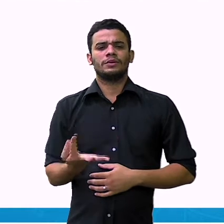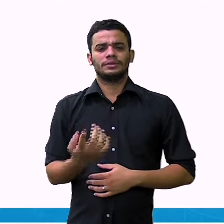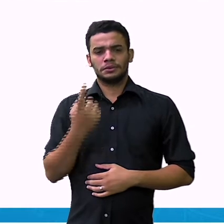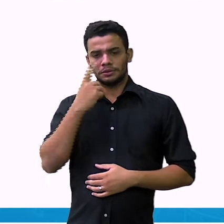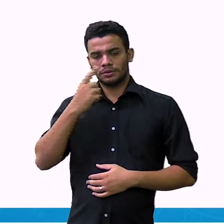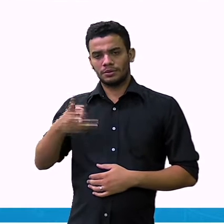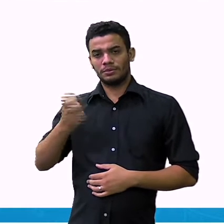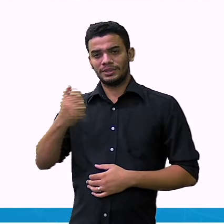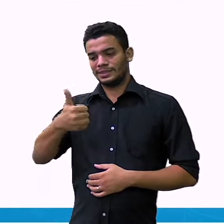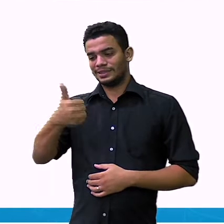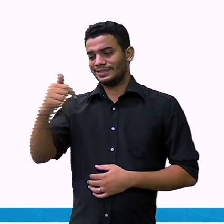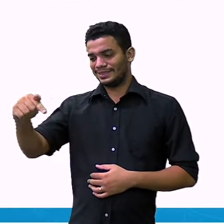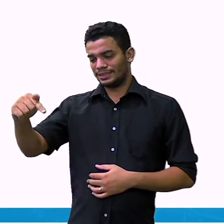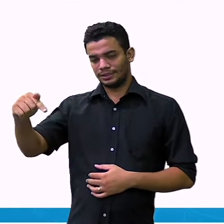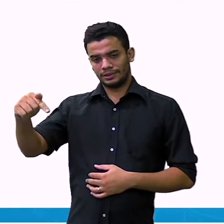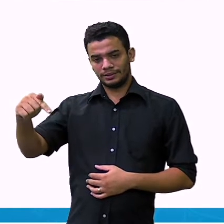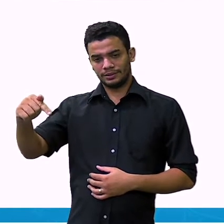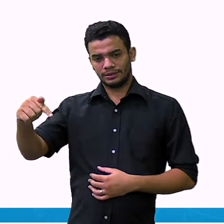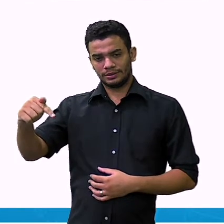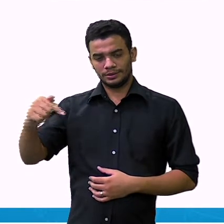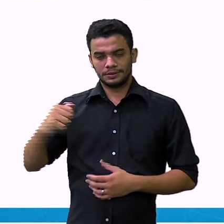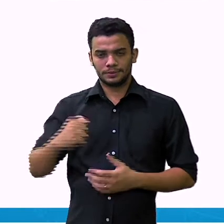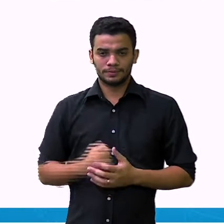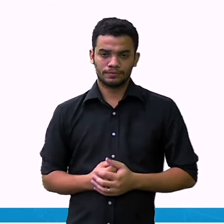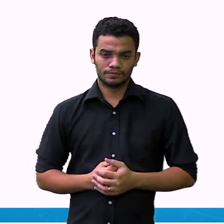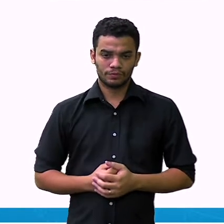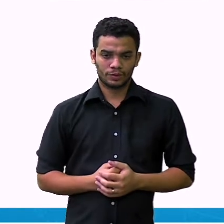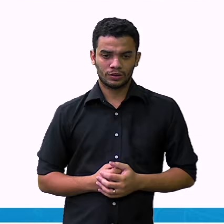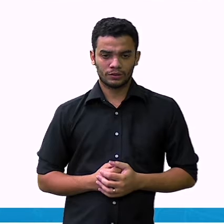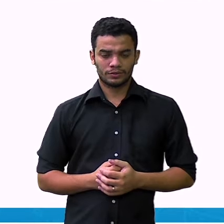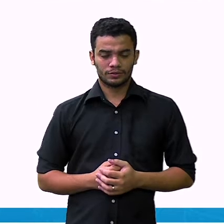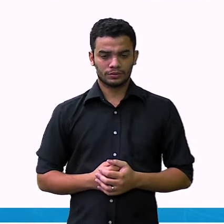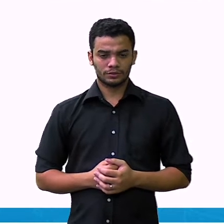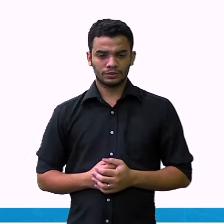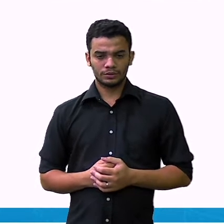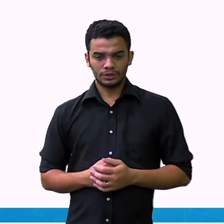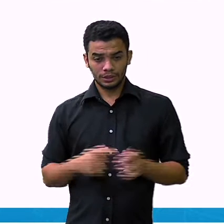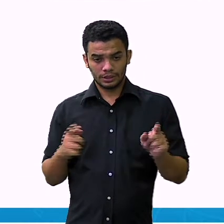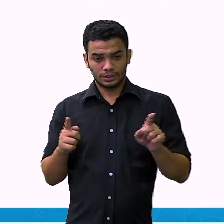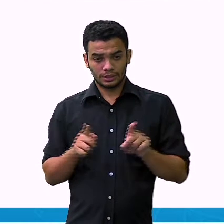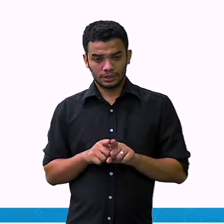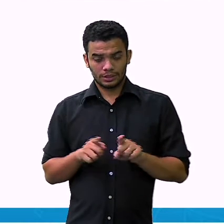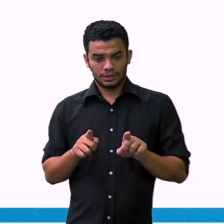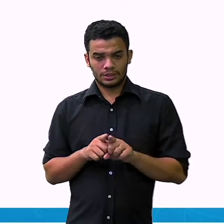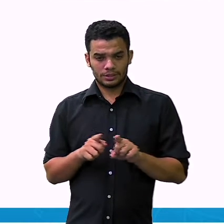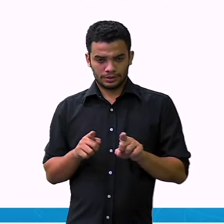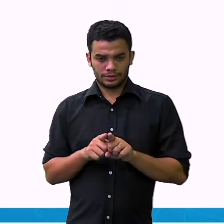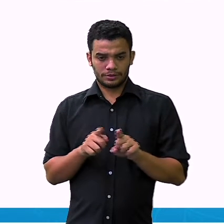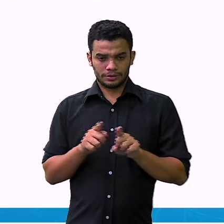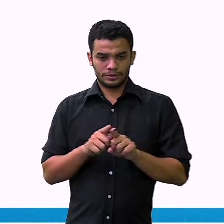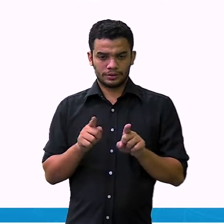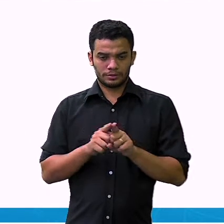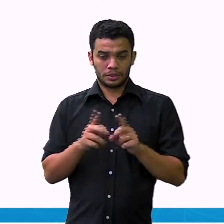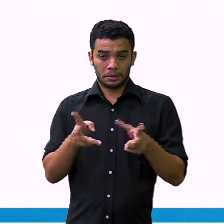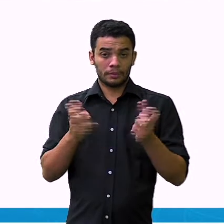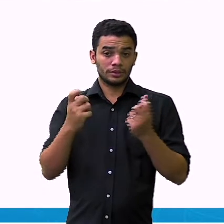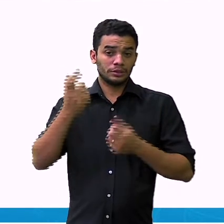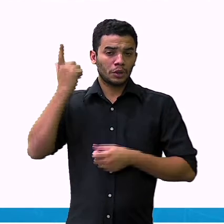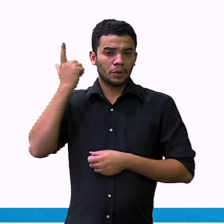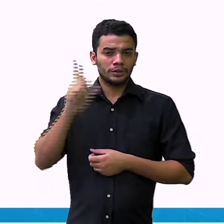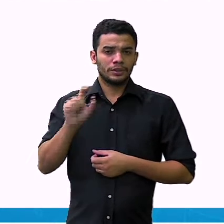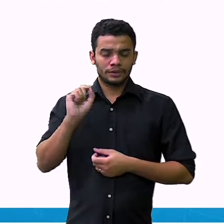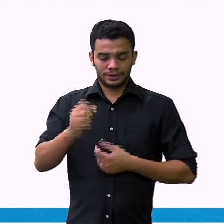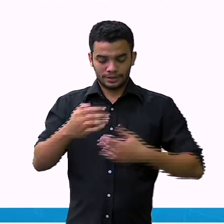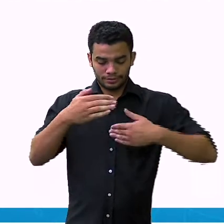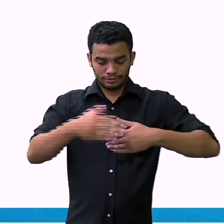número 17. Então, 17 garrafas foram recolhidas. E para